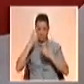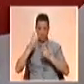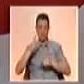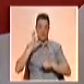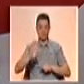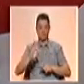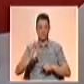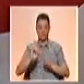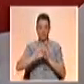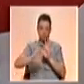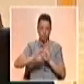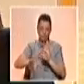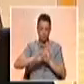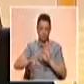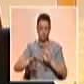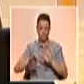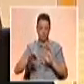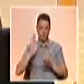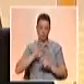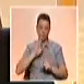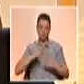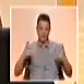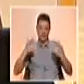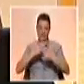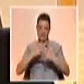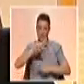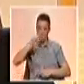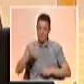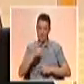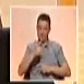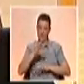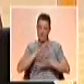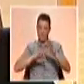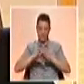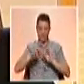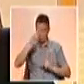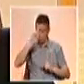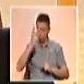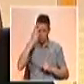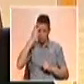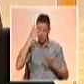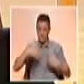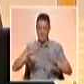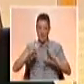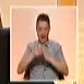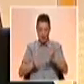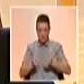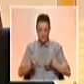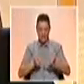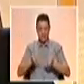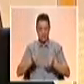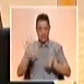concentrada e aquelas descargas mais críticas. Penso que aí deverá ser feito, de facto, um grande esforço. Há uma estratégia